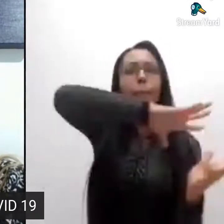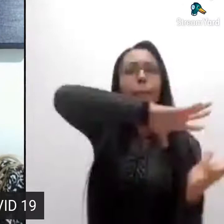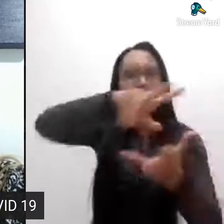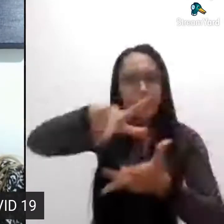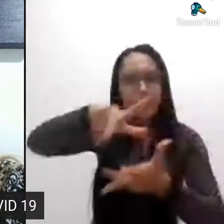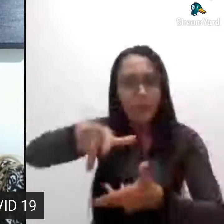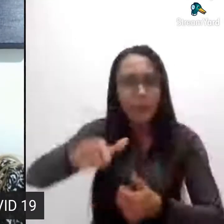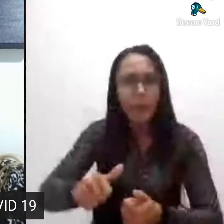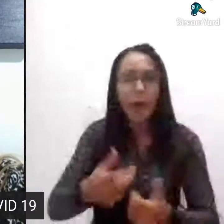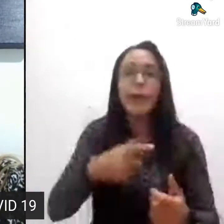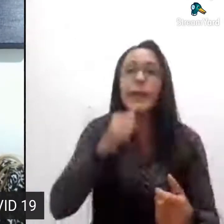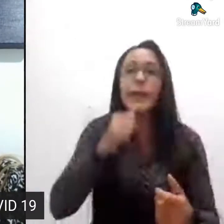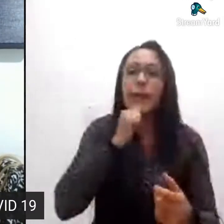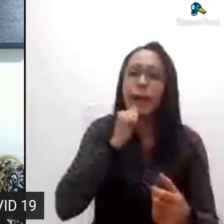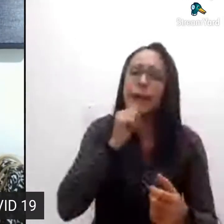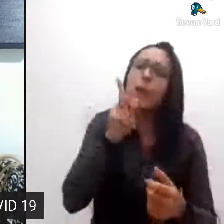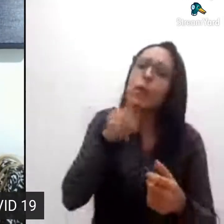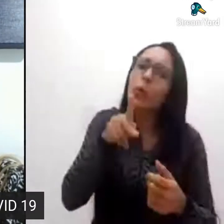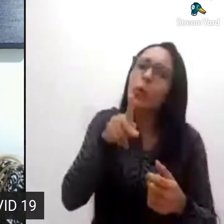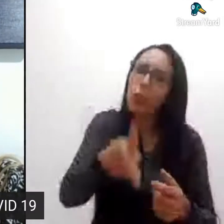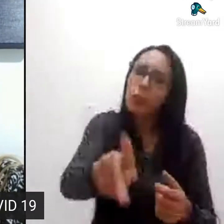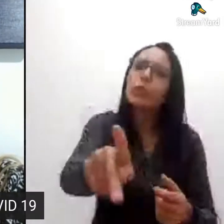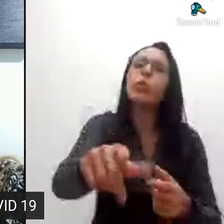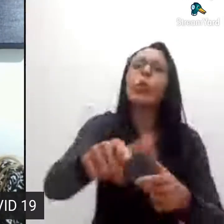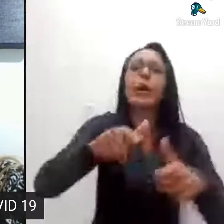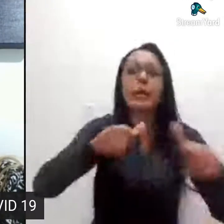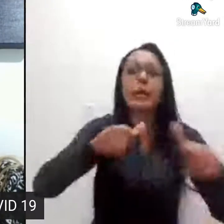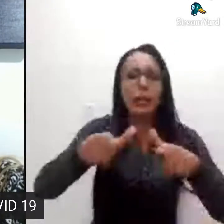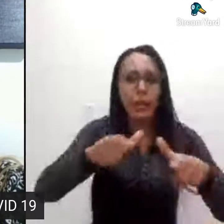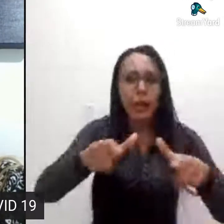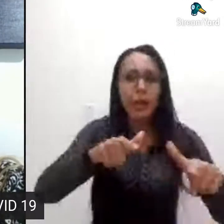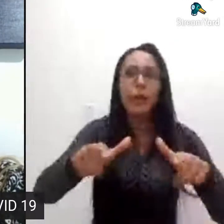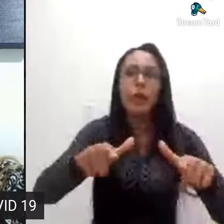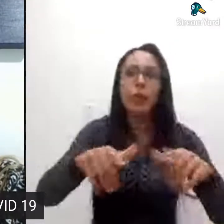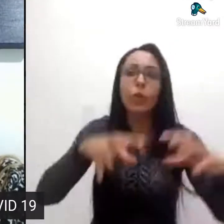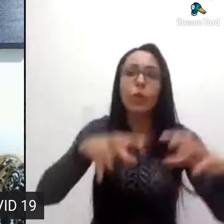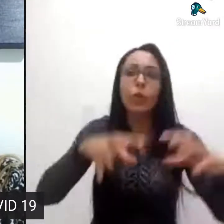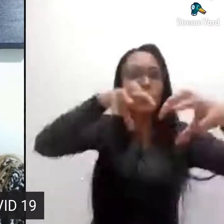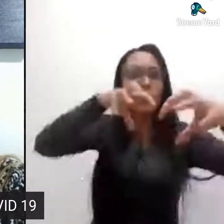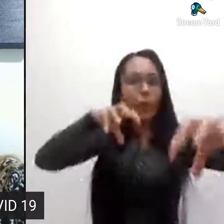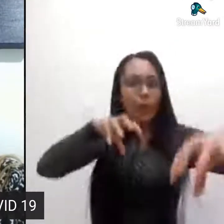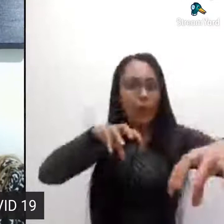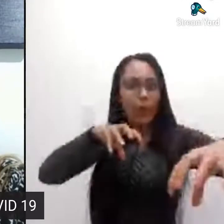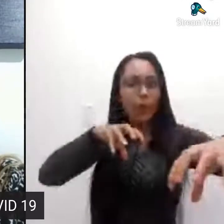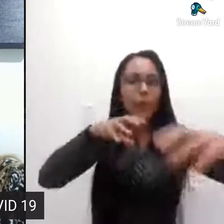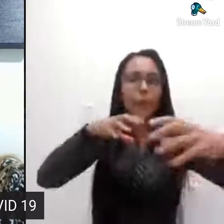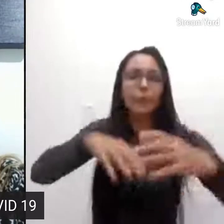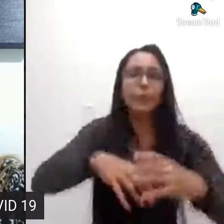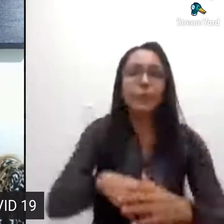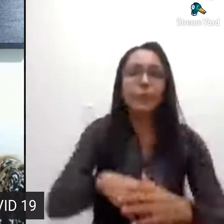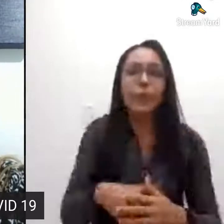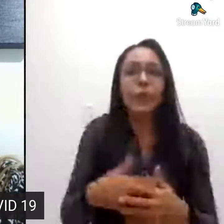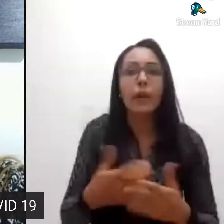ainda permanecemos trabalhando de forma remota, de forma não presencial. Apesar